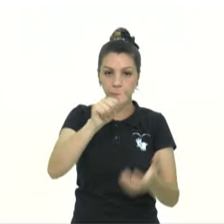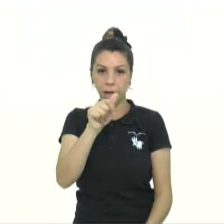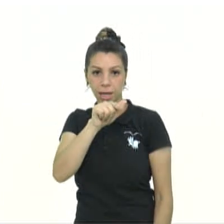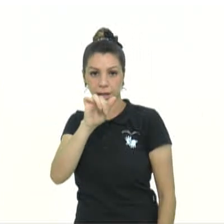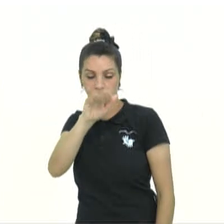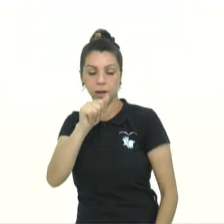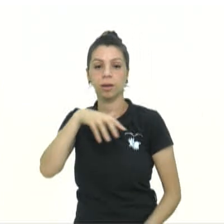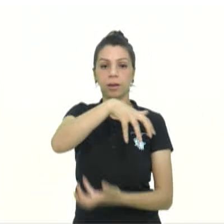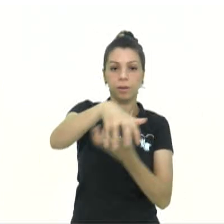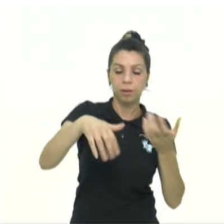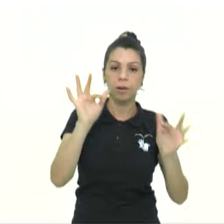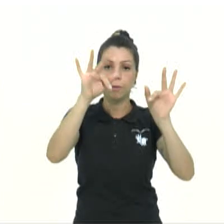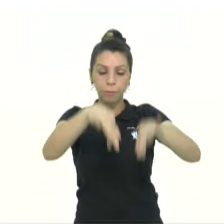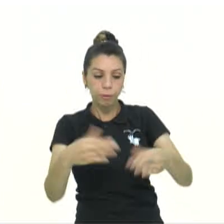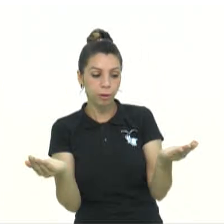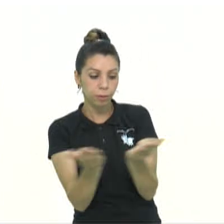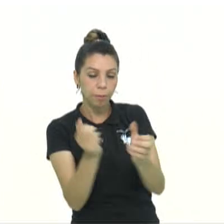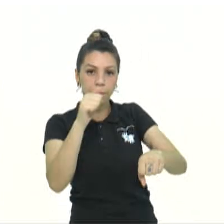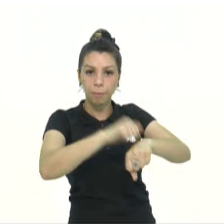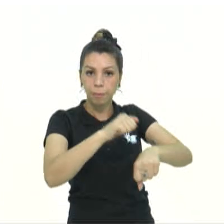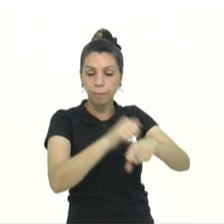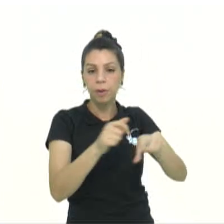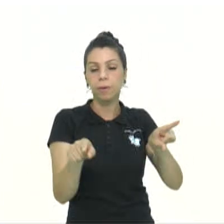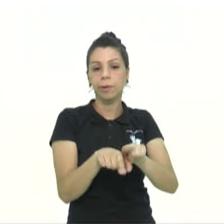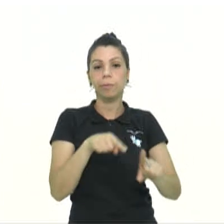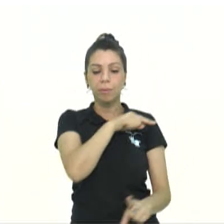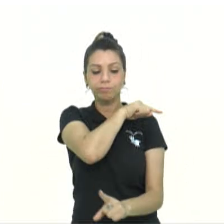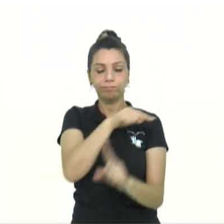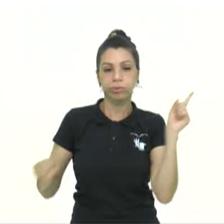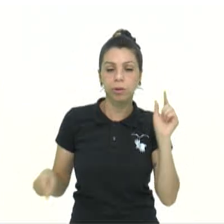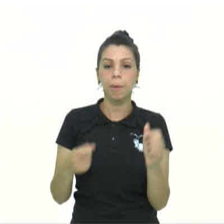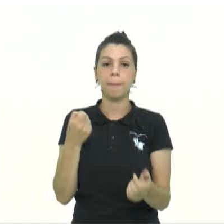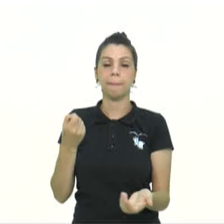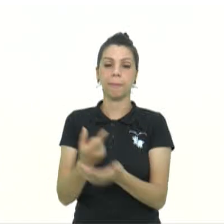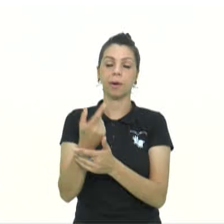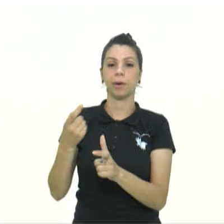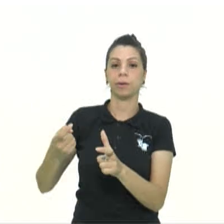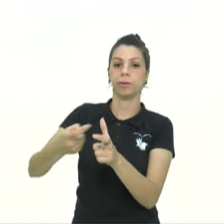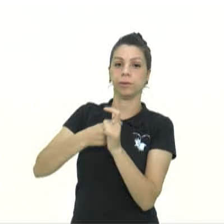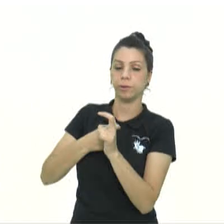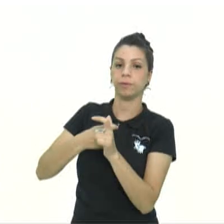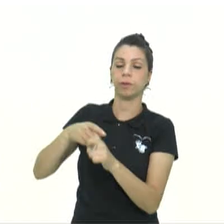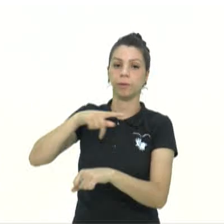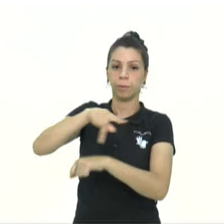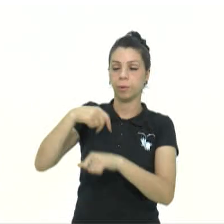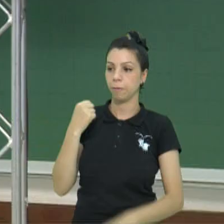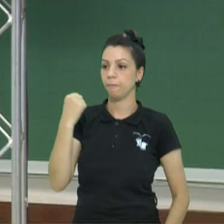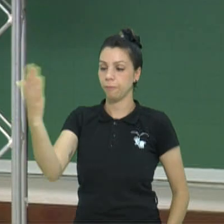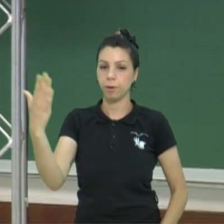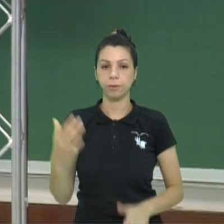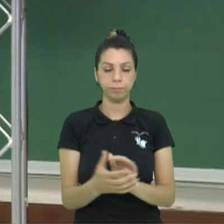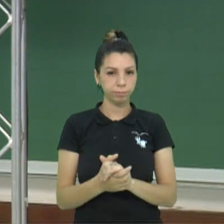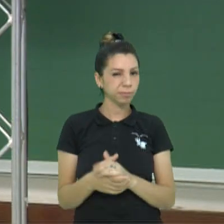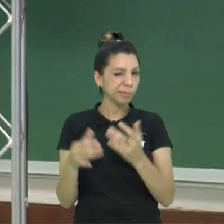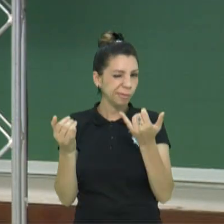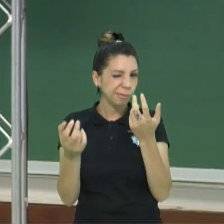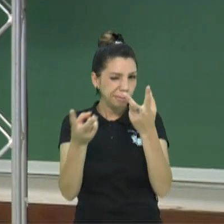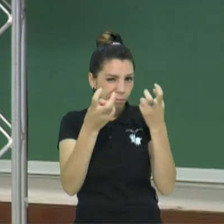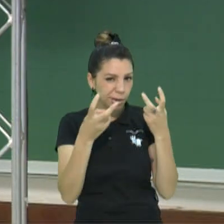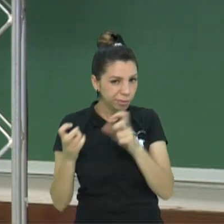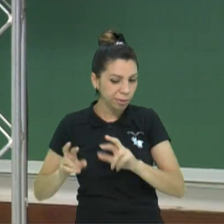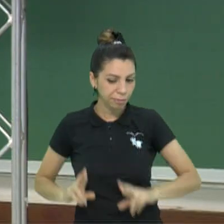o fim da pobreza e a suspensão imediata do pagamento da dívida externa do Brasil. Reparou que são ideias